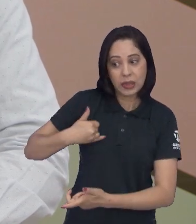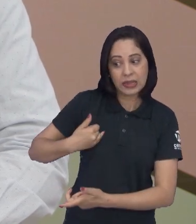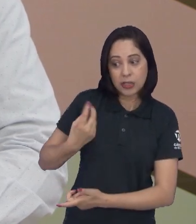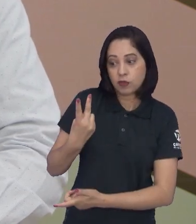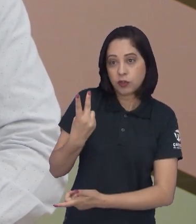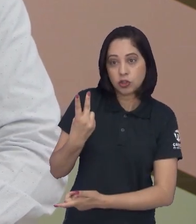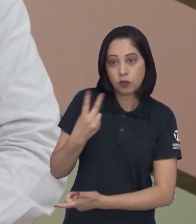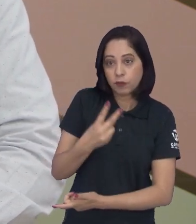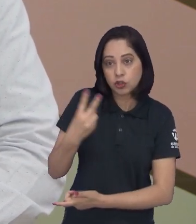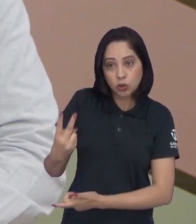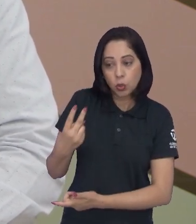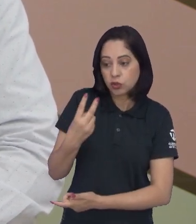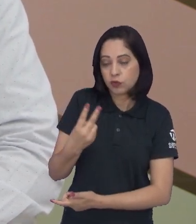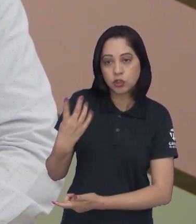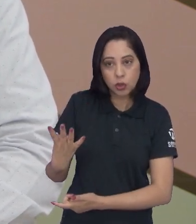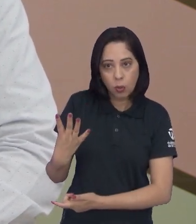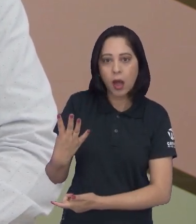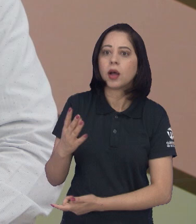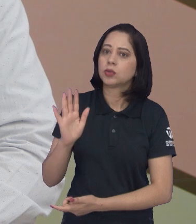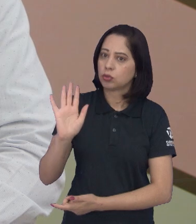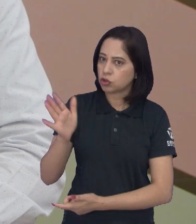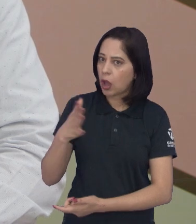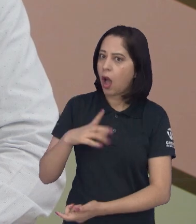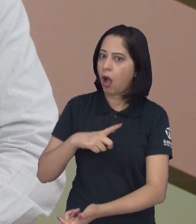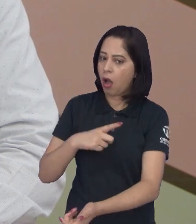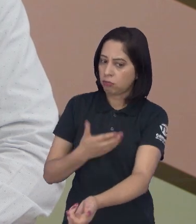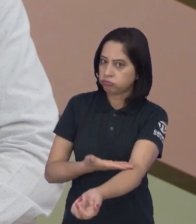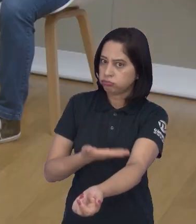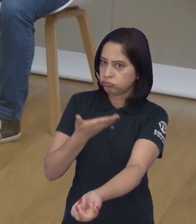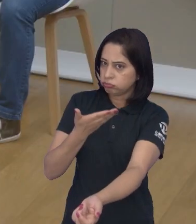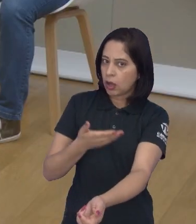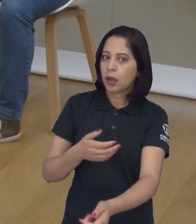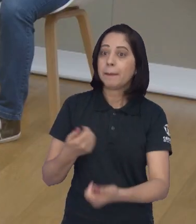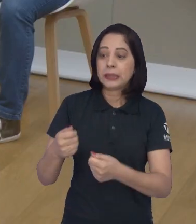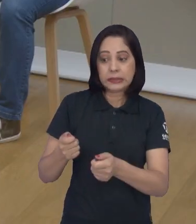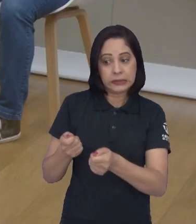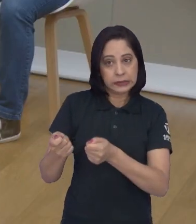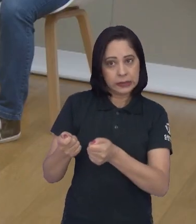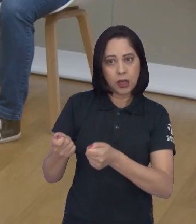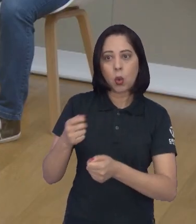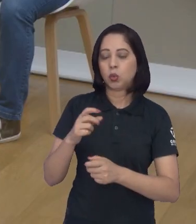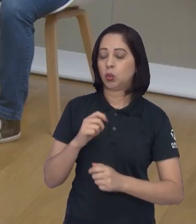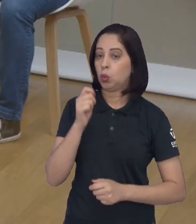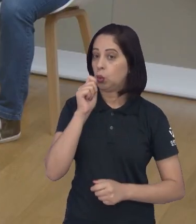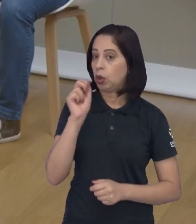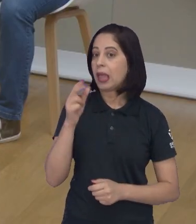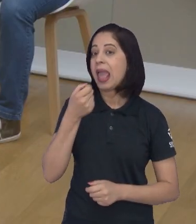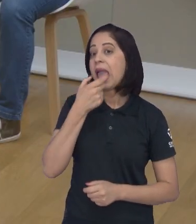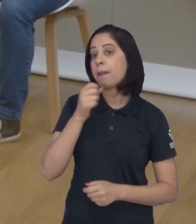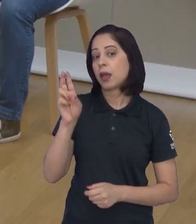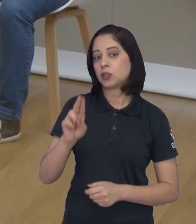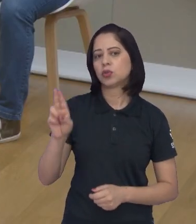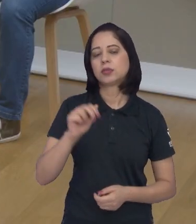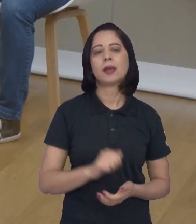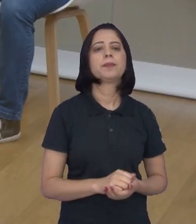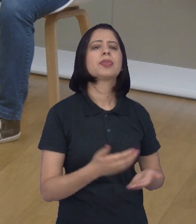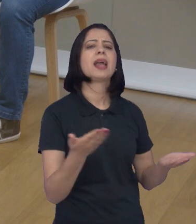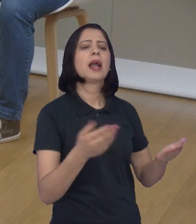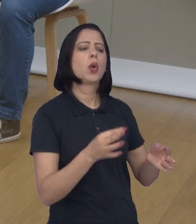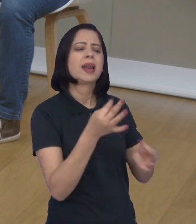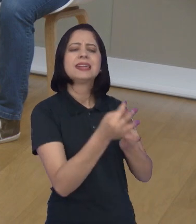já são hipertensos e já estão medicados Poxa tem que controlar aí com o medicamento e quais são Hoje os principais tipos de tratamento